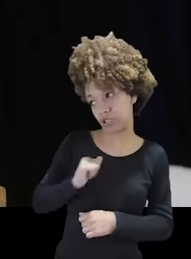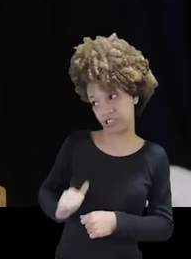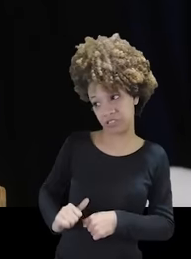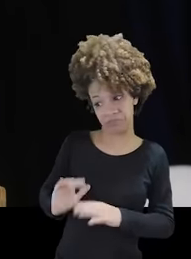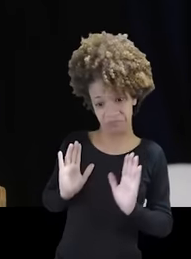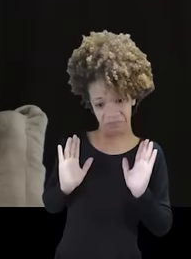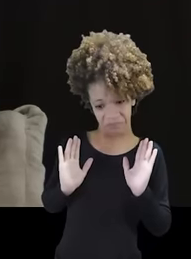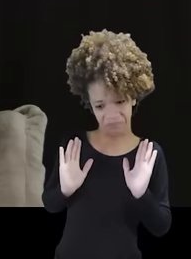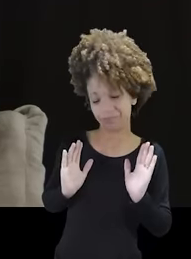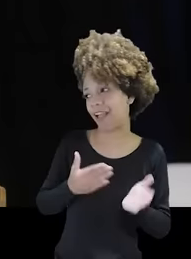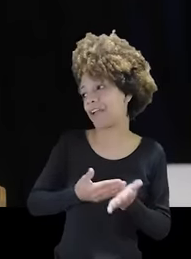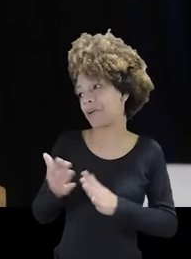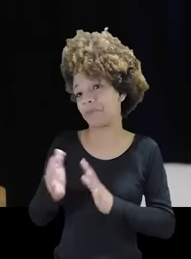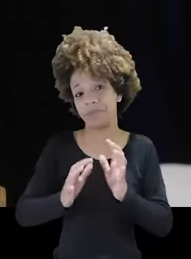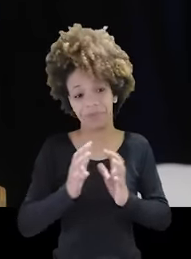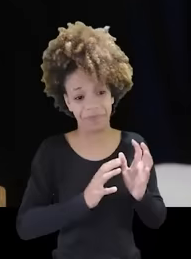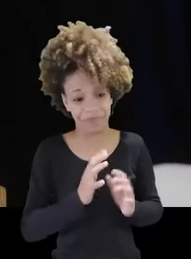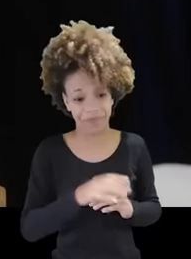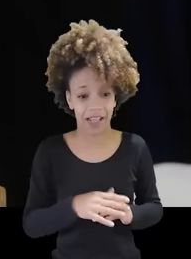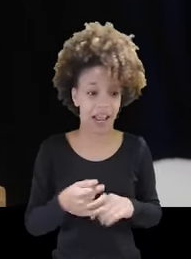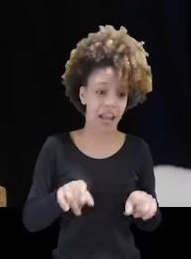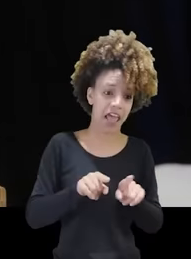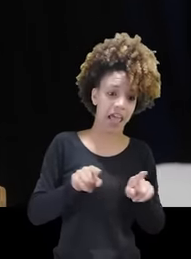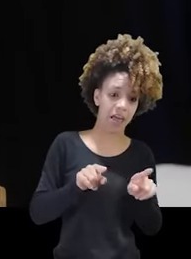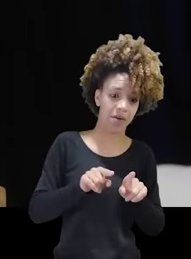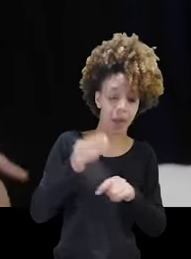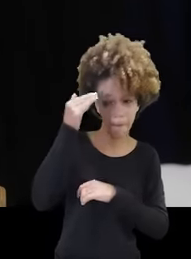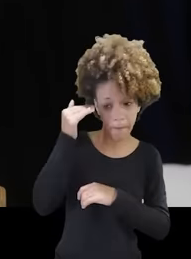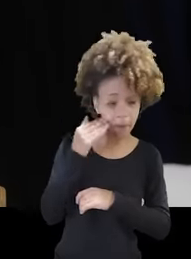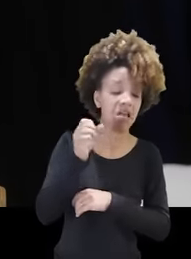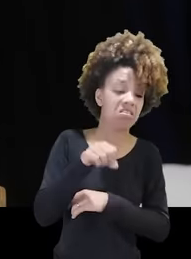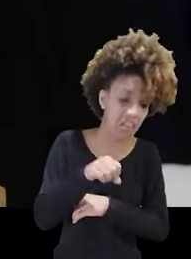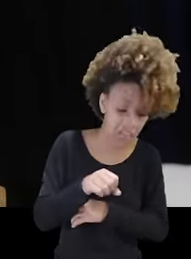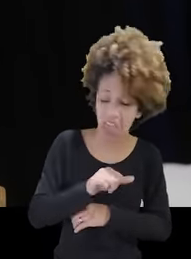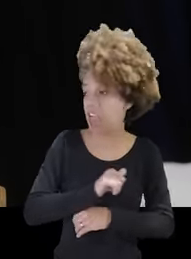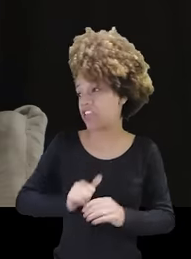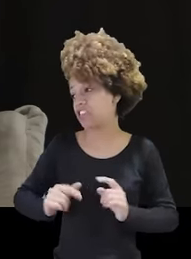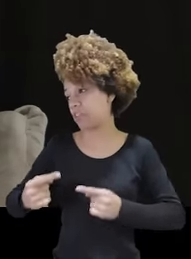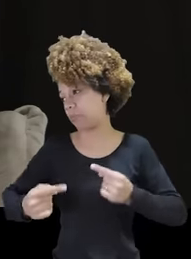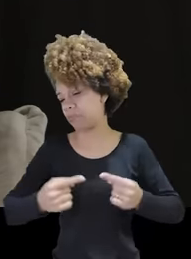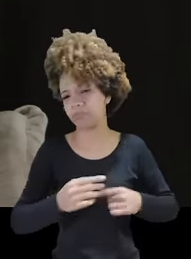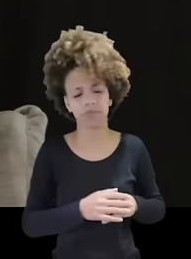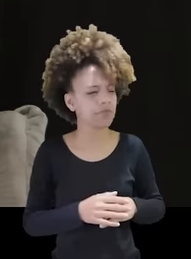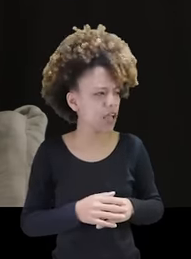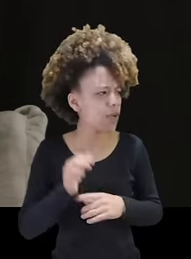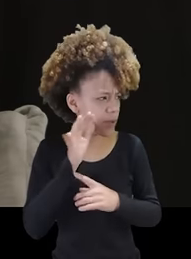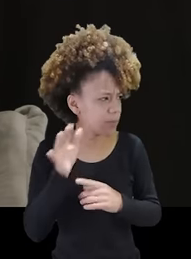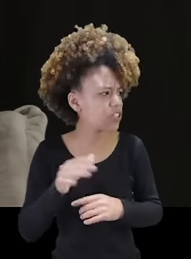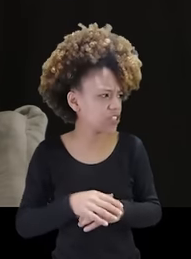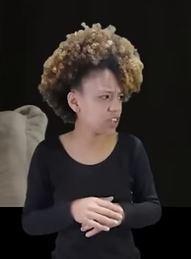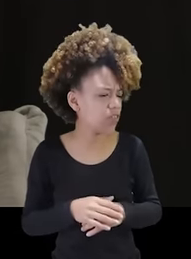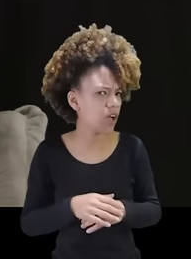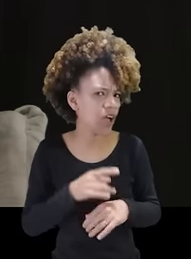que aí começa quando a gente não aí fala é por causa de vocês sim aí começa vamos imaginar eu imaginava que